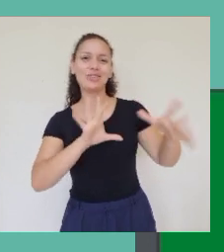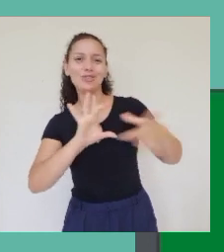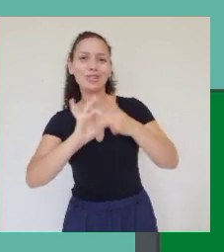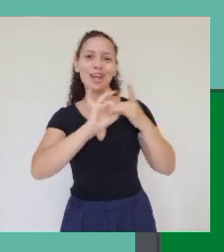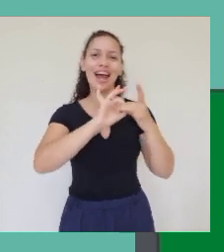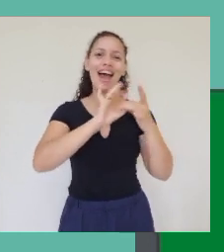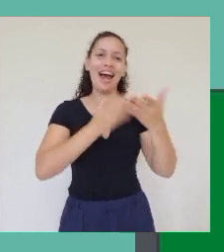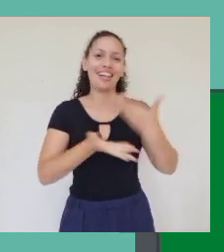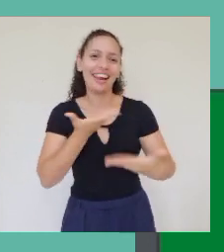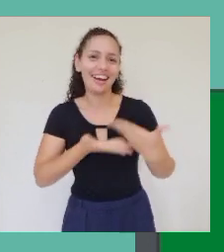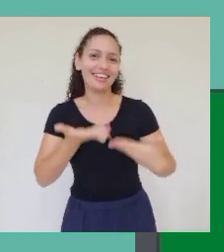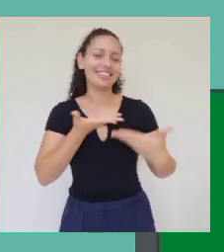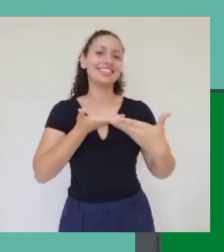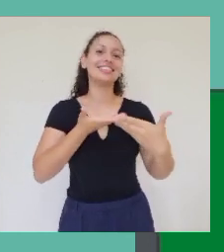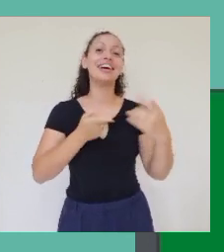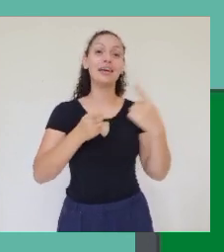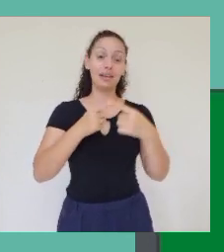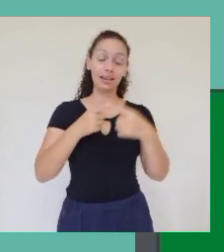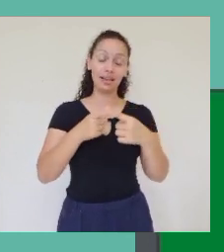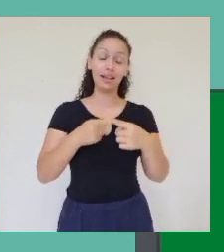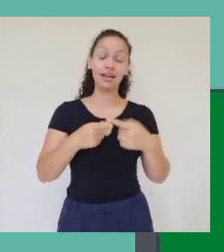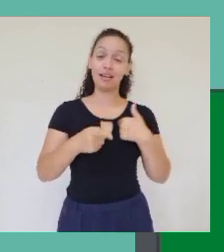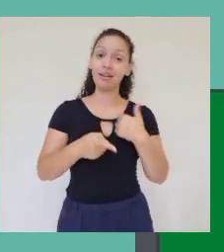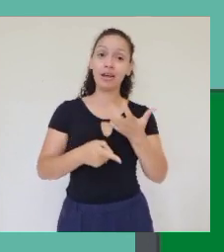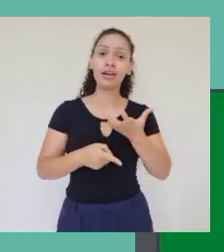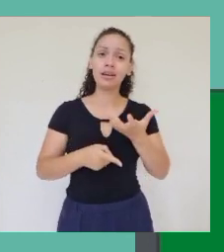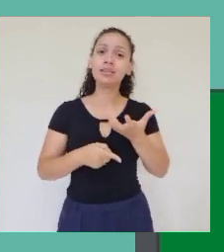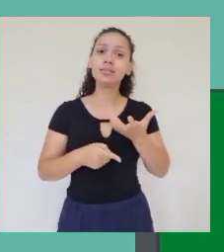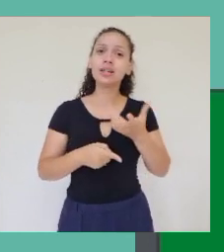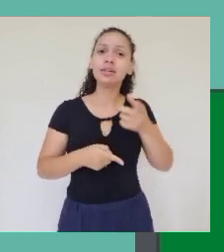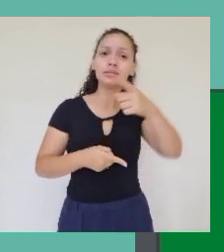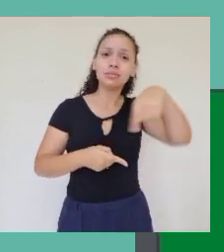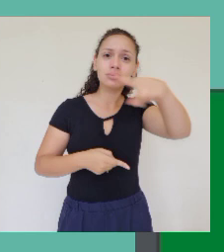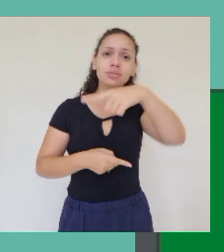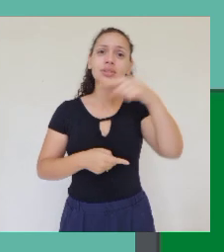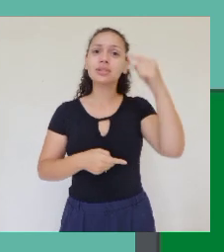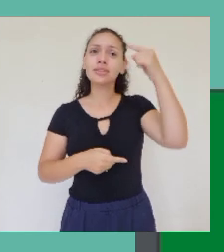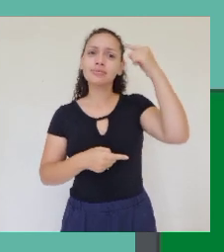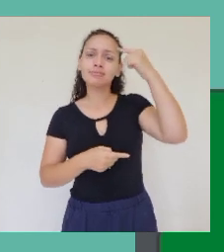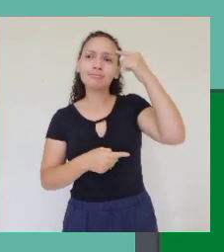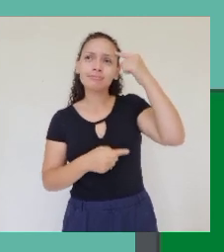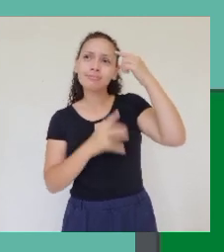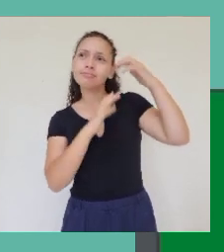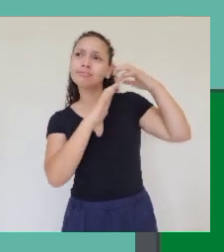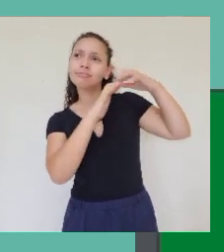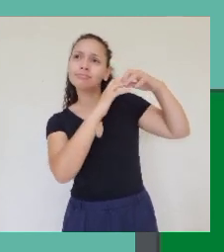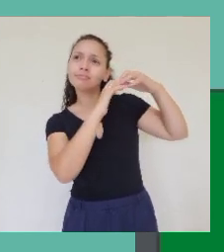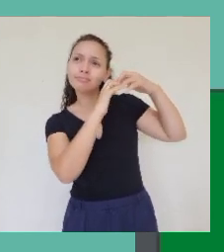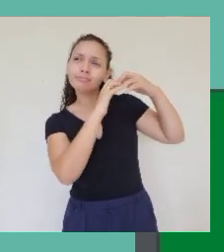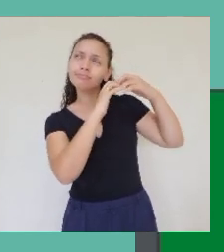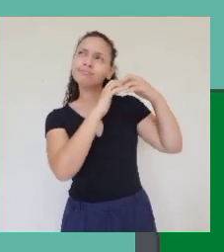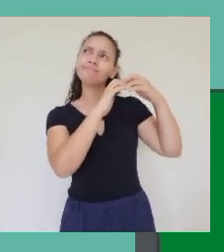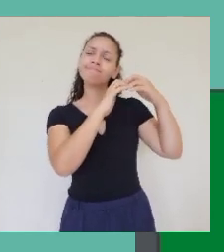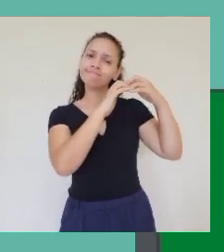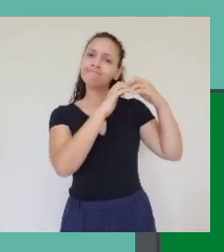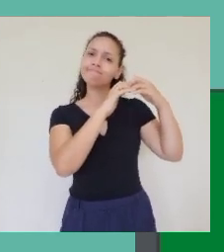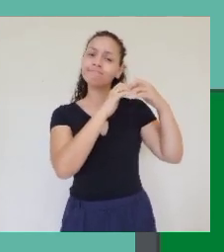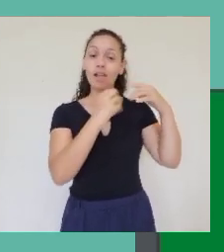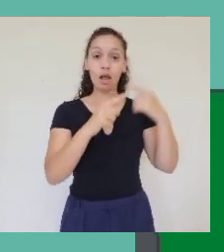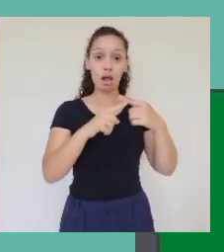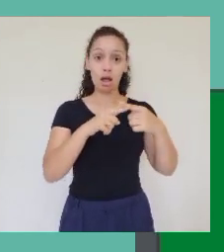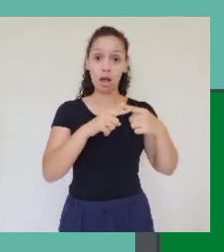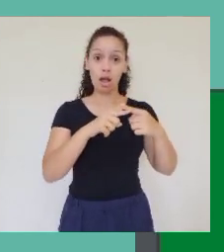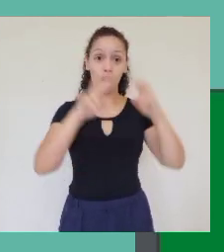estabelecendo relações, tá bom? Que eu quero também é que vocês pensem, que vocês analisem, porque a ergonomia ela